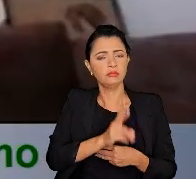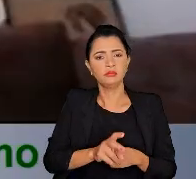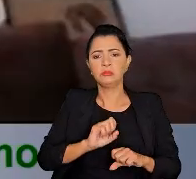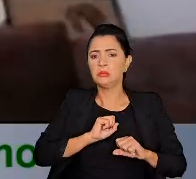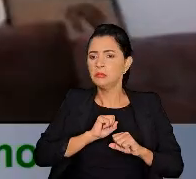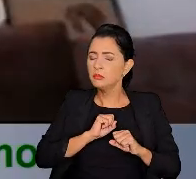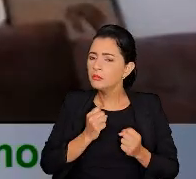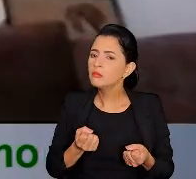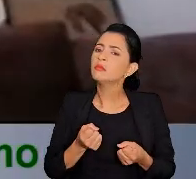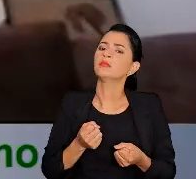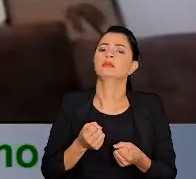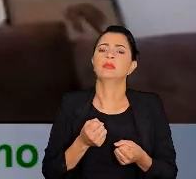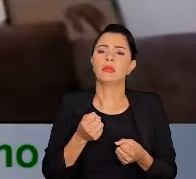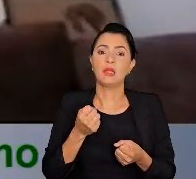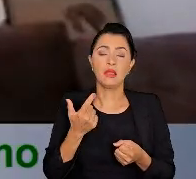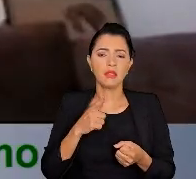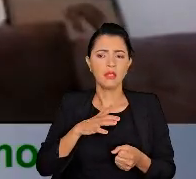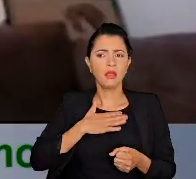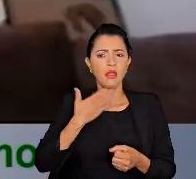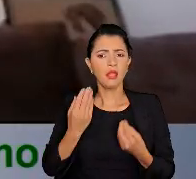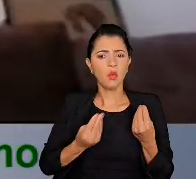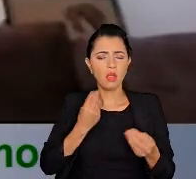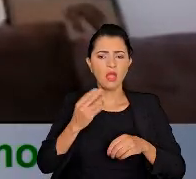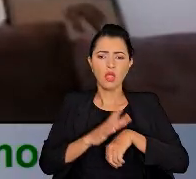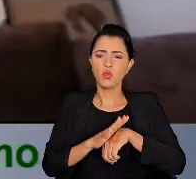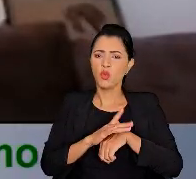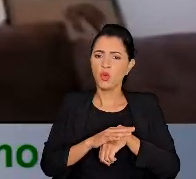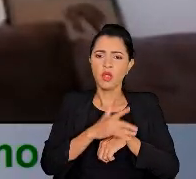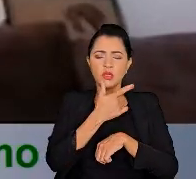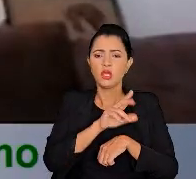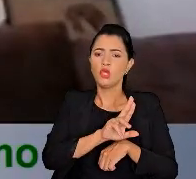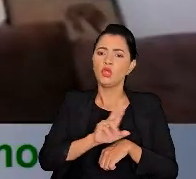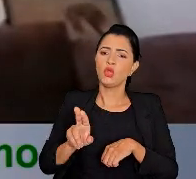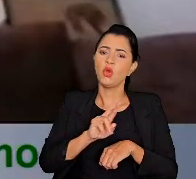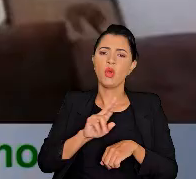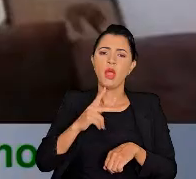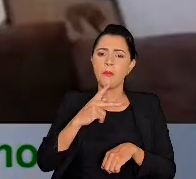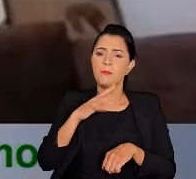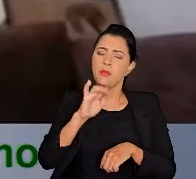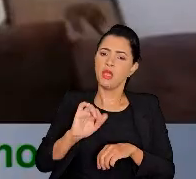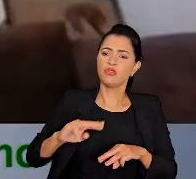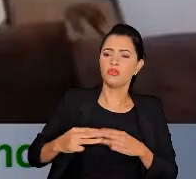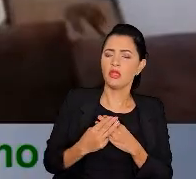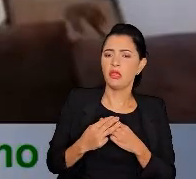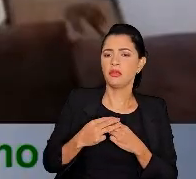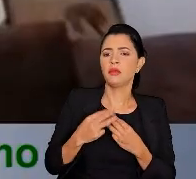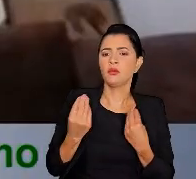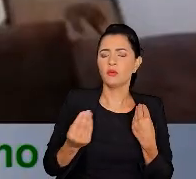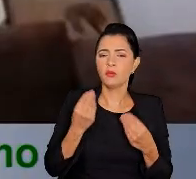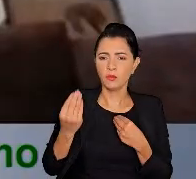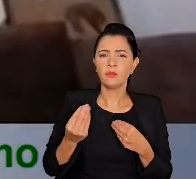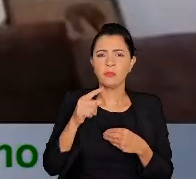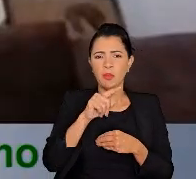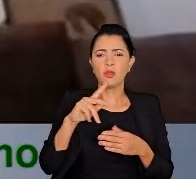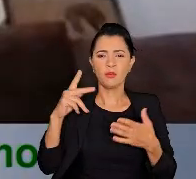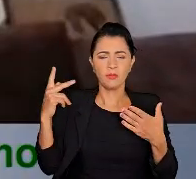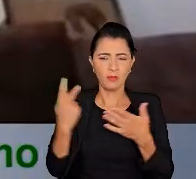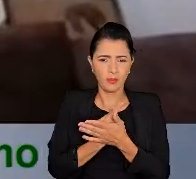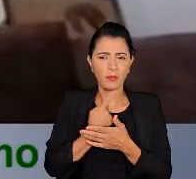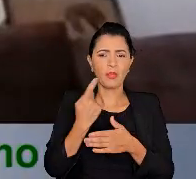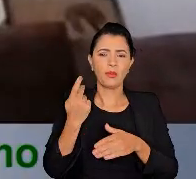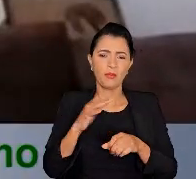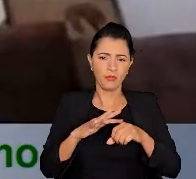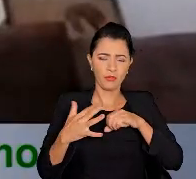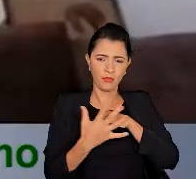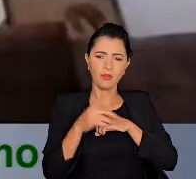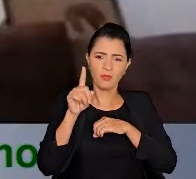brutalidade que é até surpreendente que a doença não tenha sido chamada de peste judaica. No auge da pandemia, no